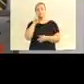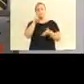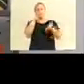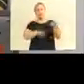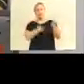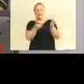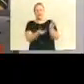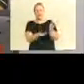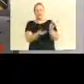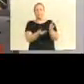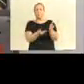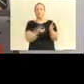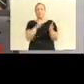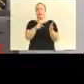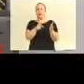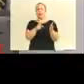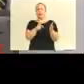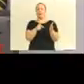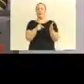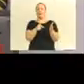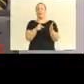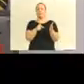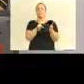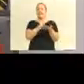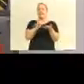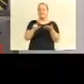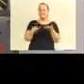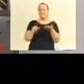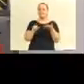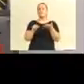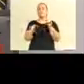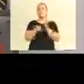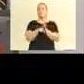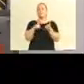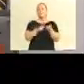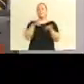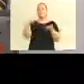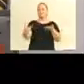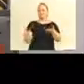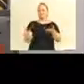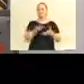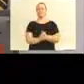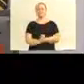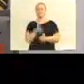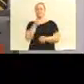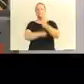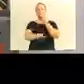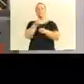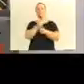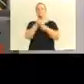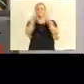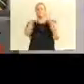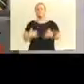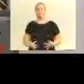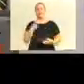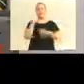Benderheim, do artigo no Informe Blumenau do nosso querido Alexandre Gonçalves. Em 15 de dezembro falava: esta é a realidade do transporte